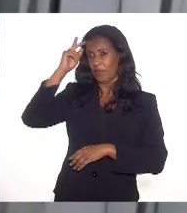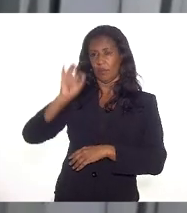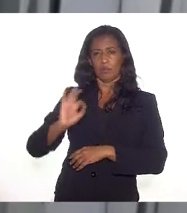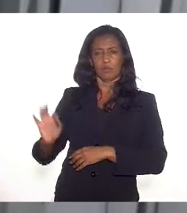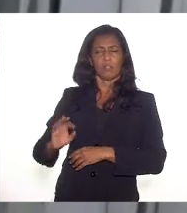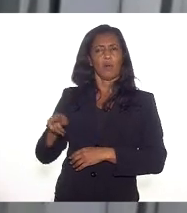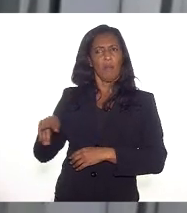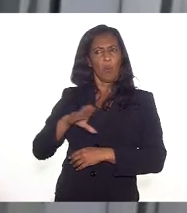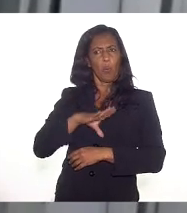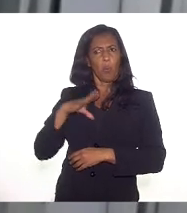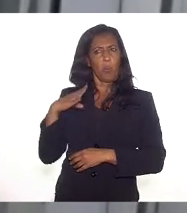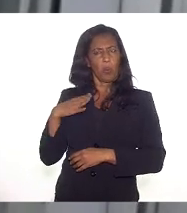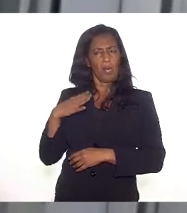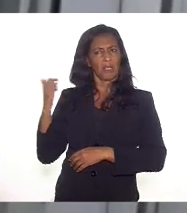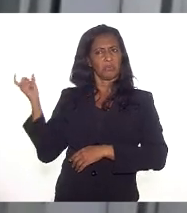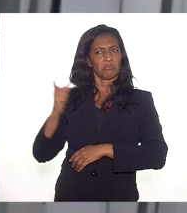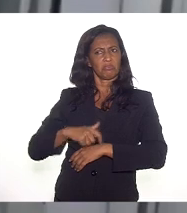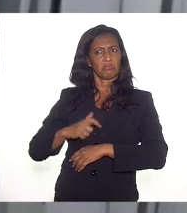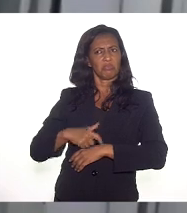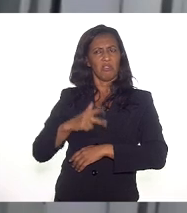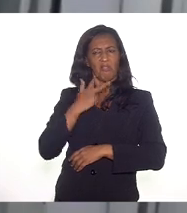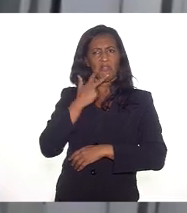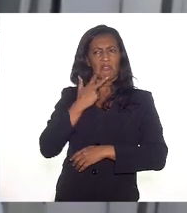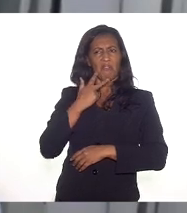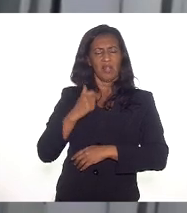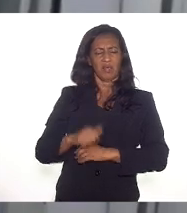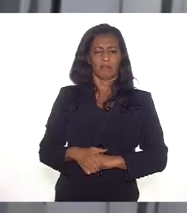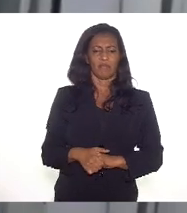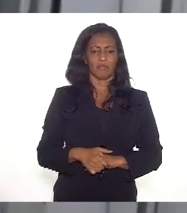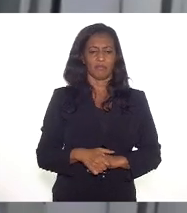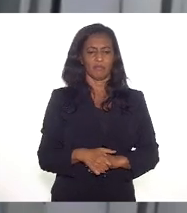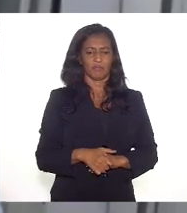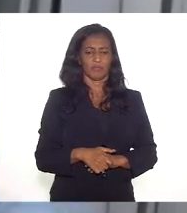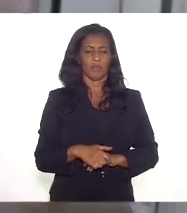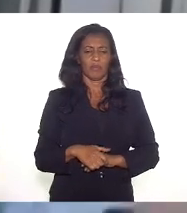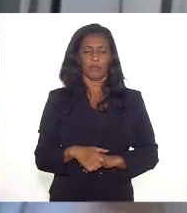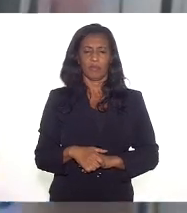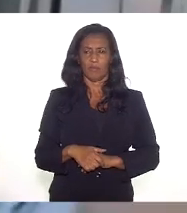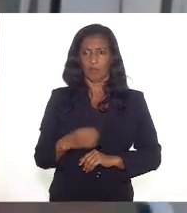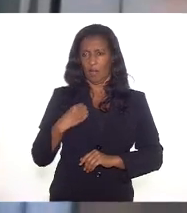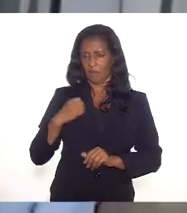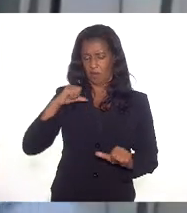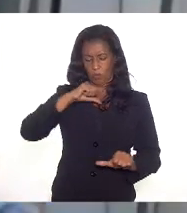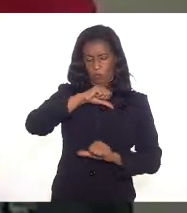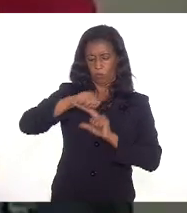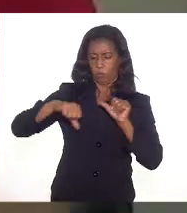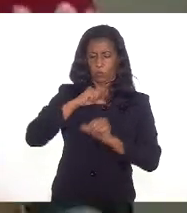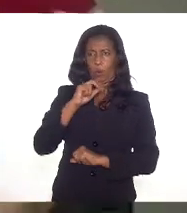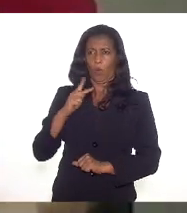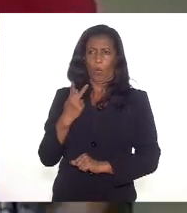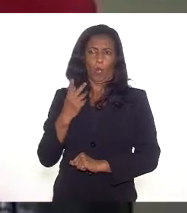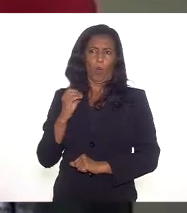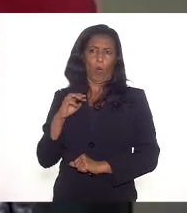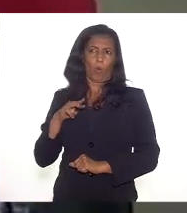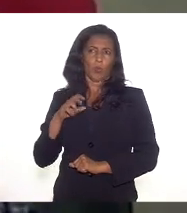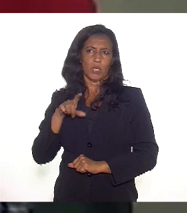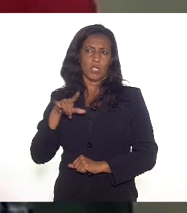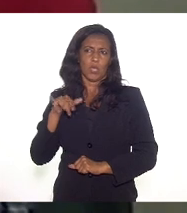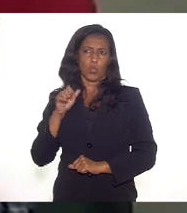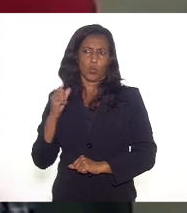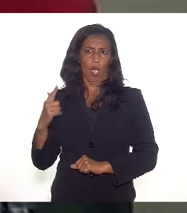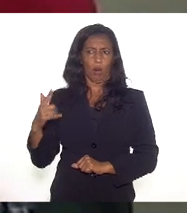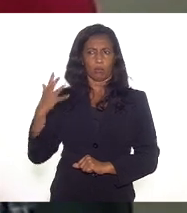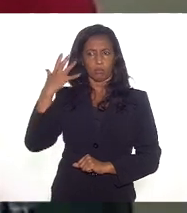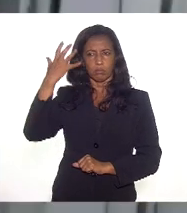também por essa coragem do seu tempo de assumir como assumir-se naturalmente, de maneira